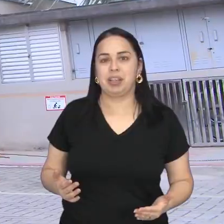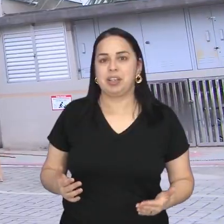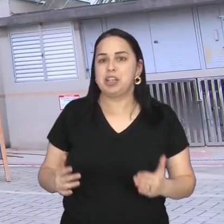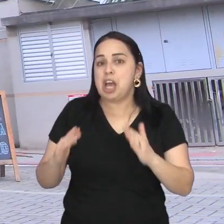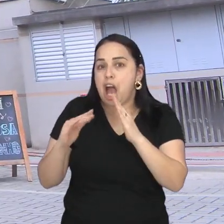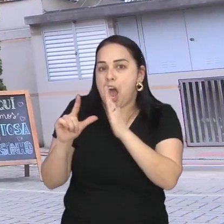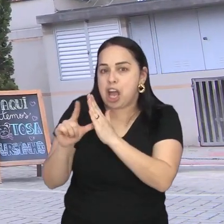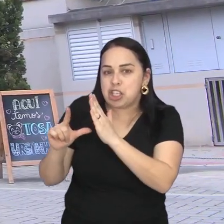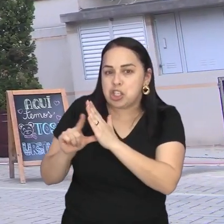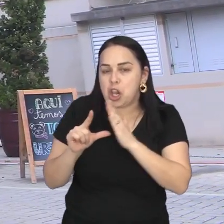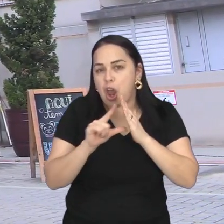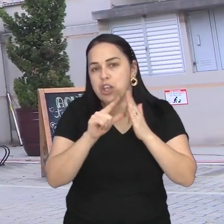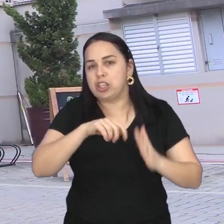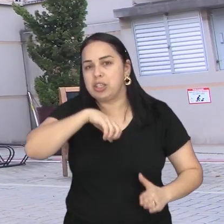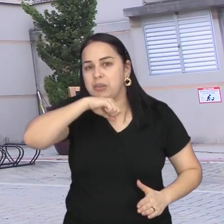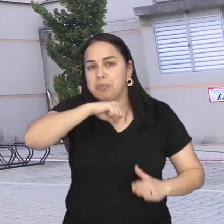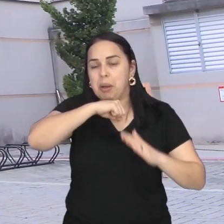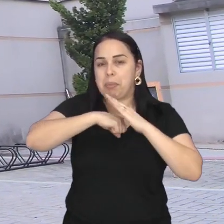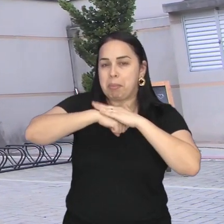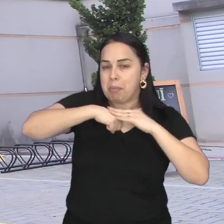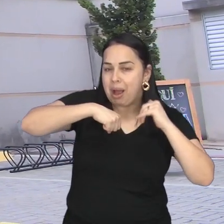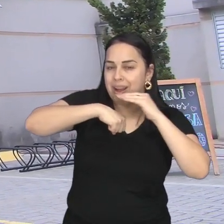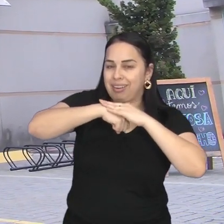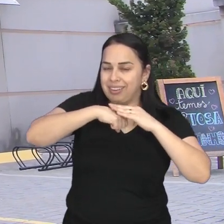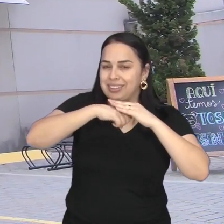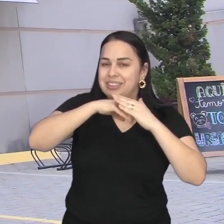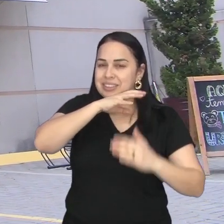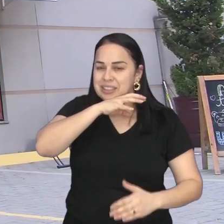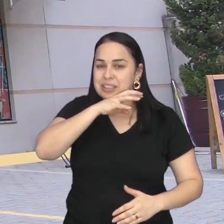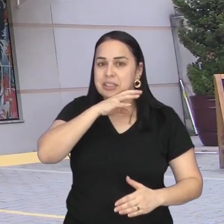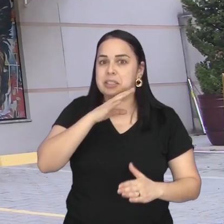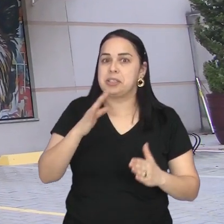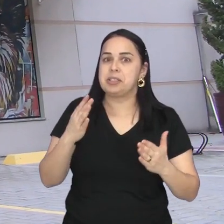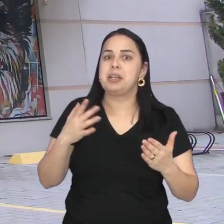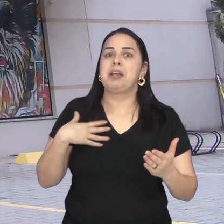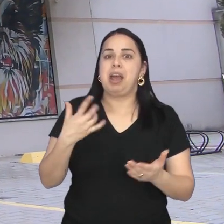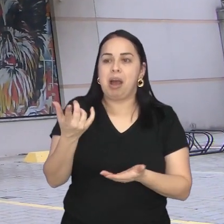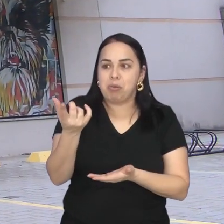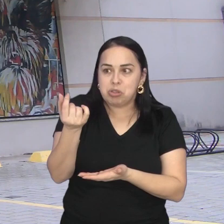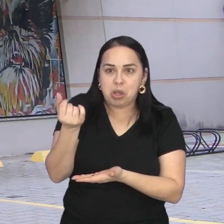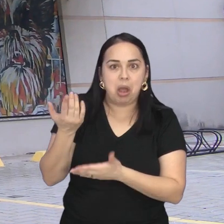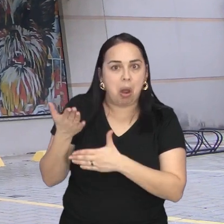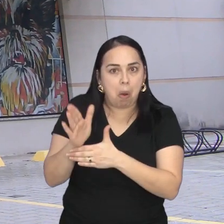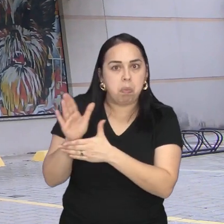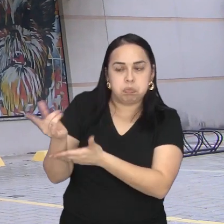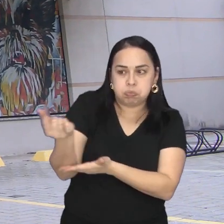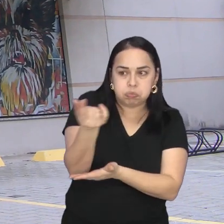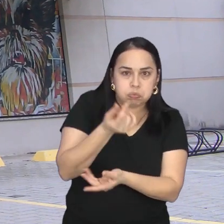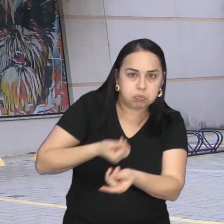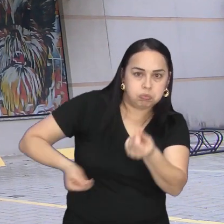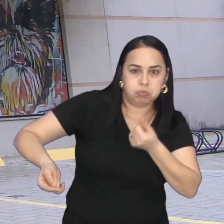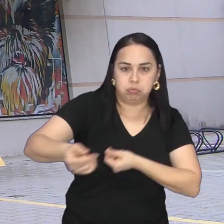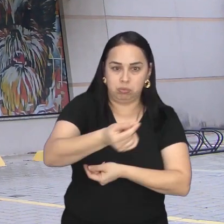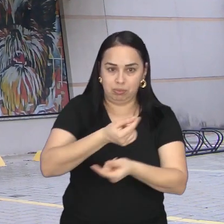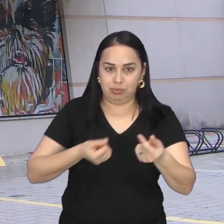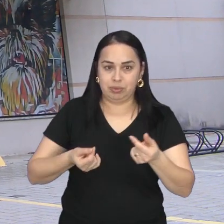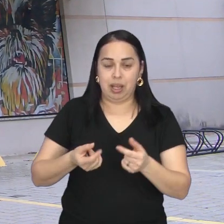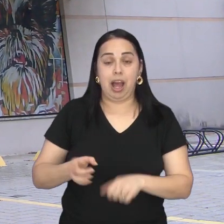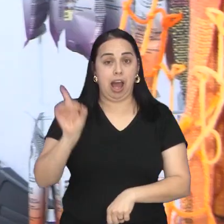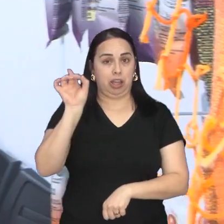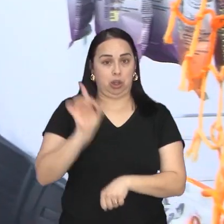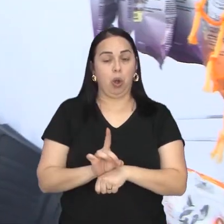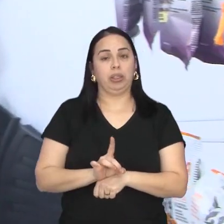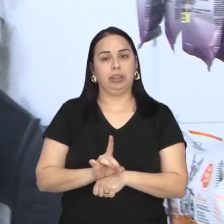e os Pet Shops pequenos e médios representam praticamente metade de todo o dinheiro movimentado pelo varejo